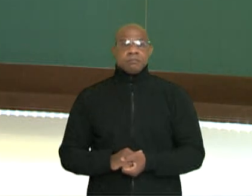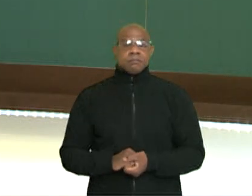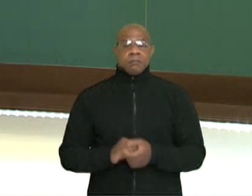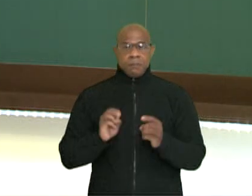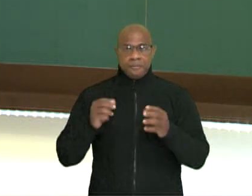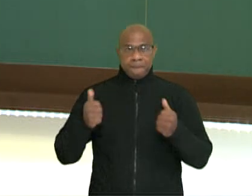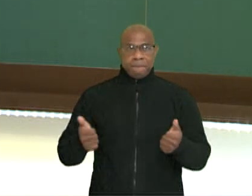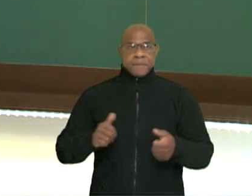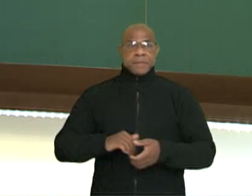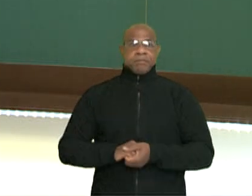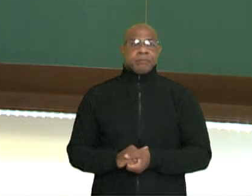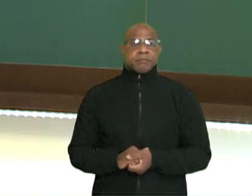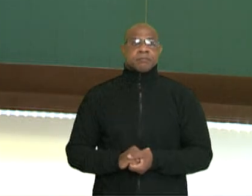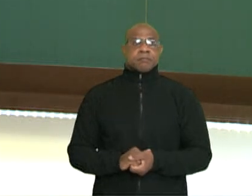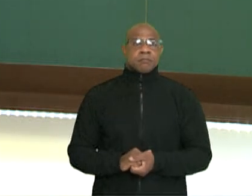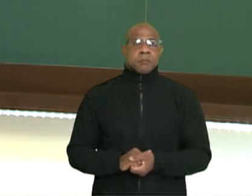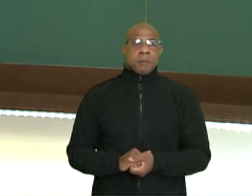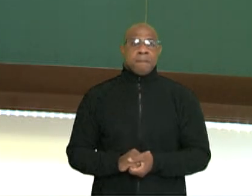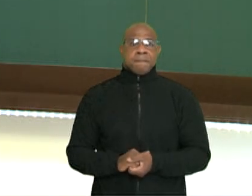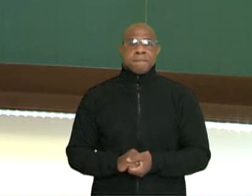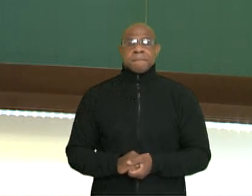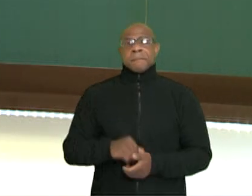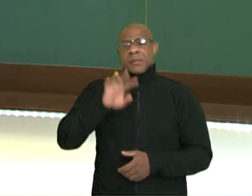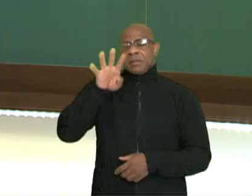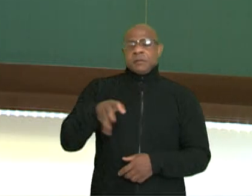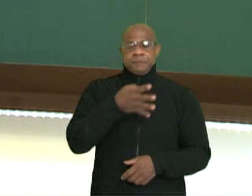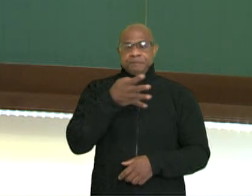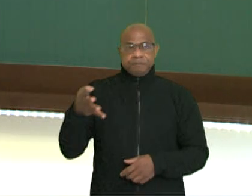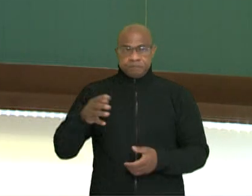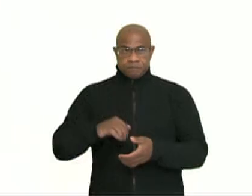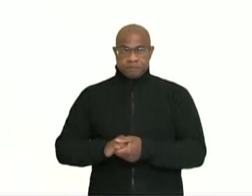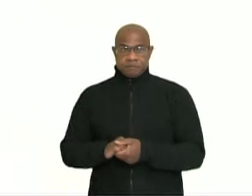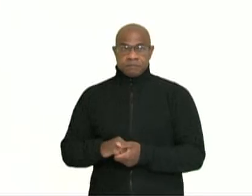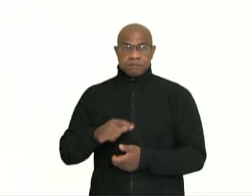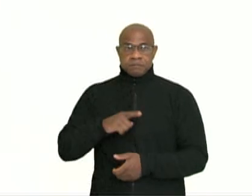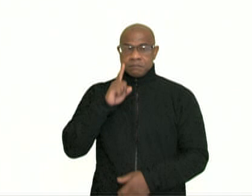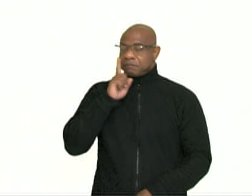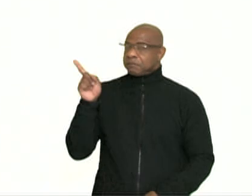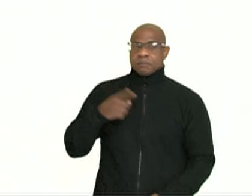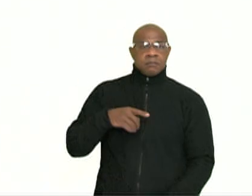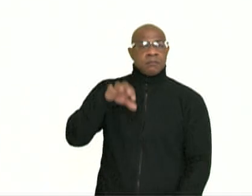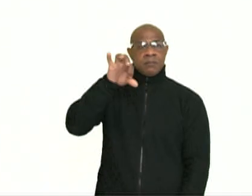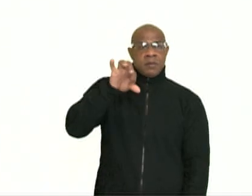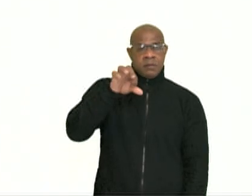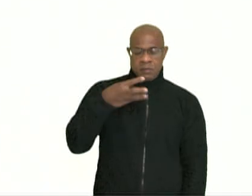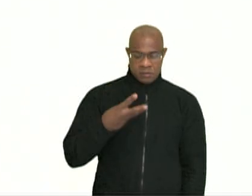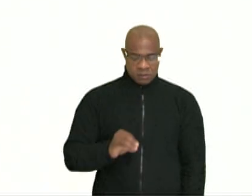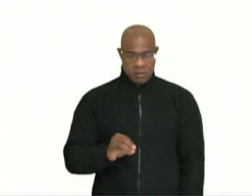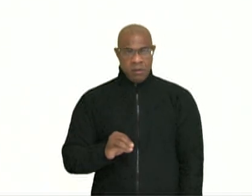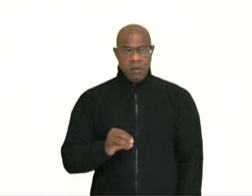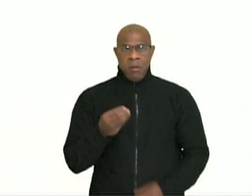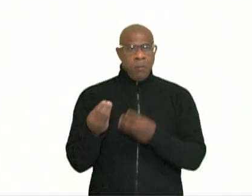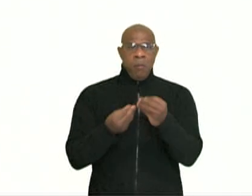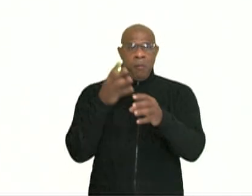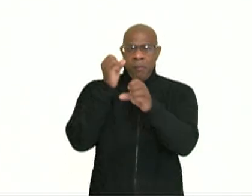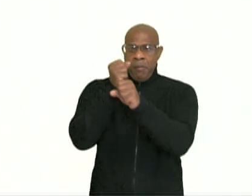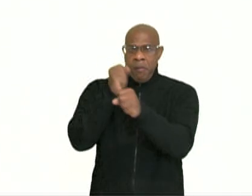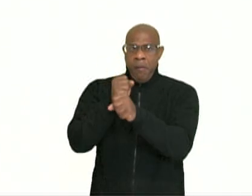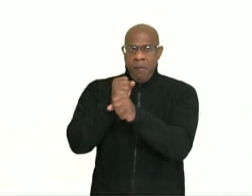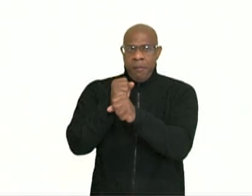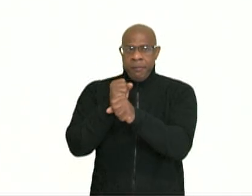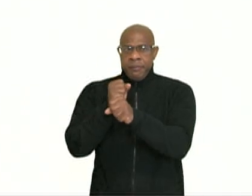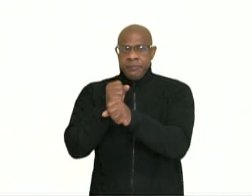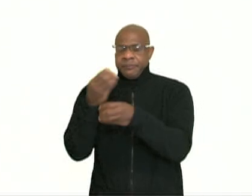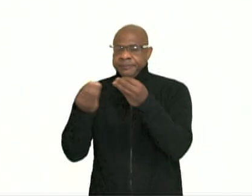Ok? Olha essa tabela aqui então. Eu tenho o 9 e tenho o 30. Como é que eu calculo a